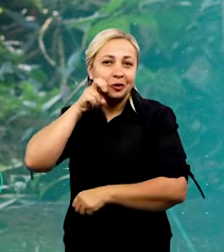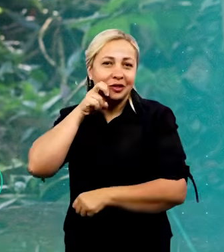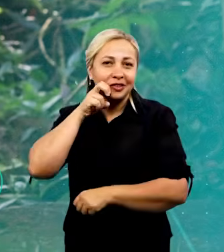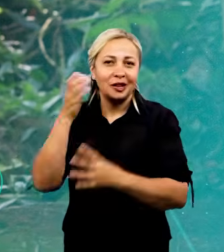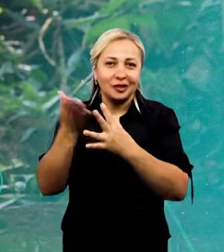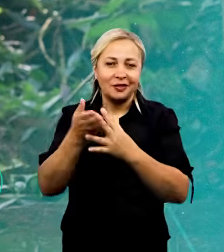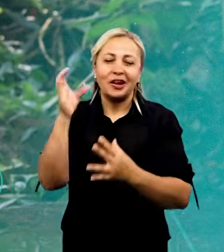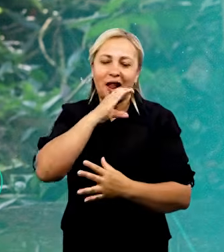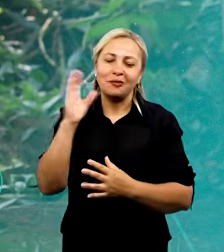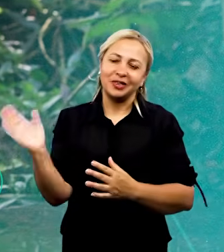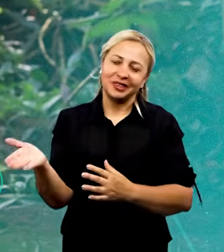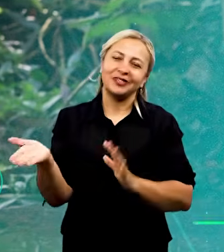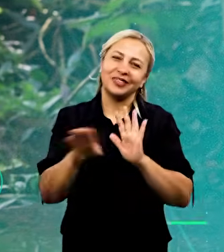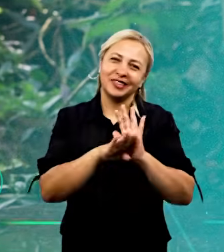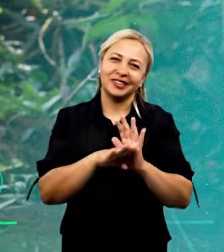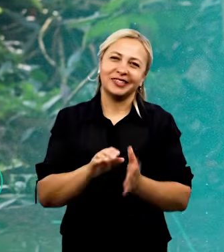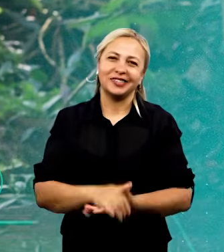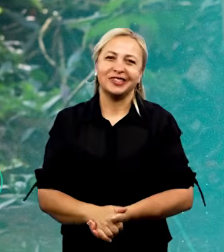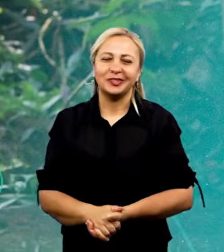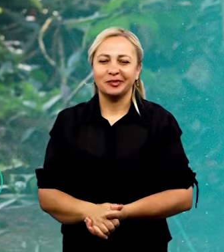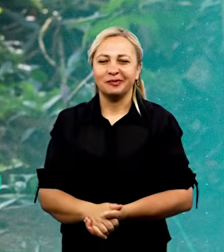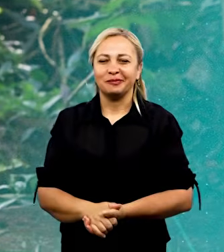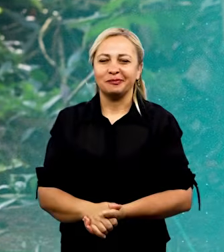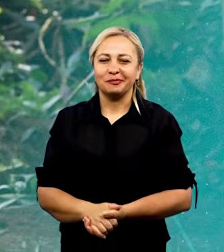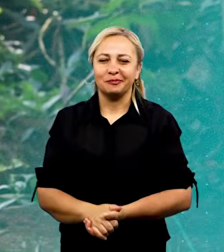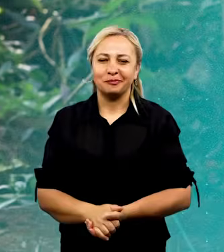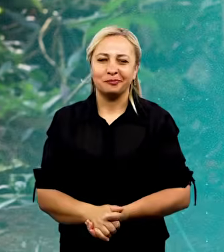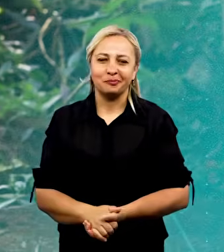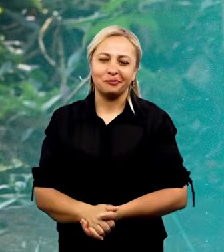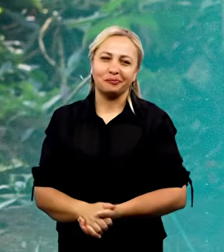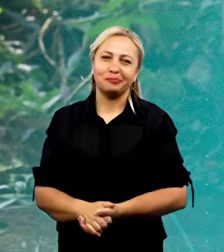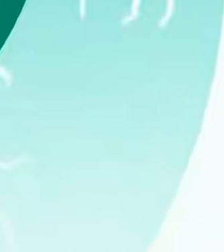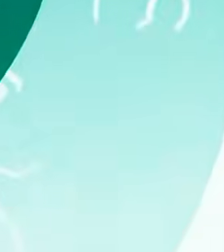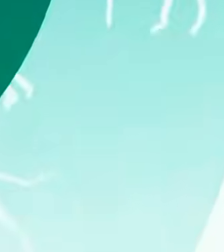do Norte. O intervalo é rápido, a gente volta já.